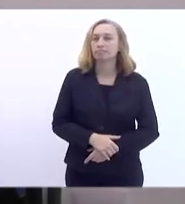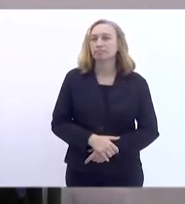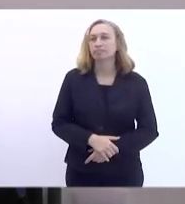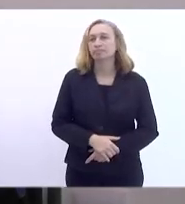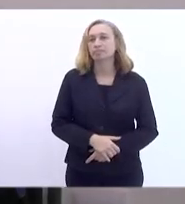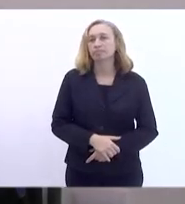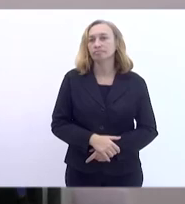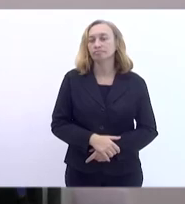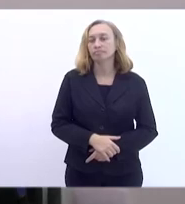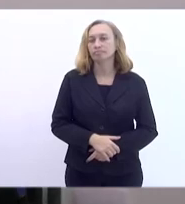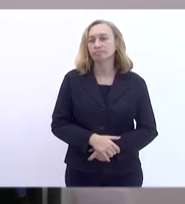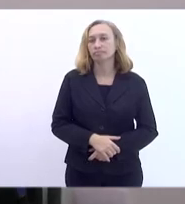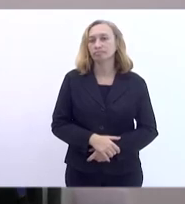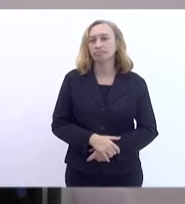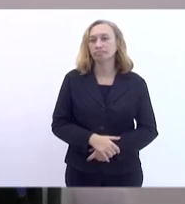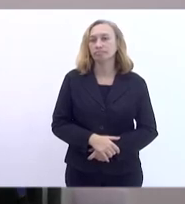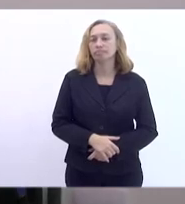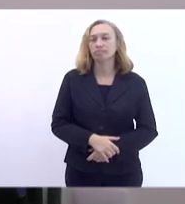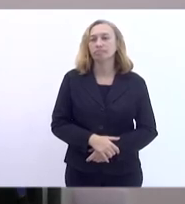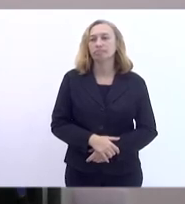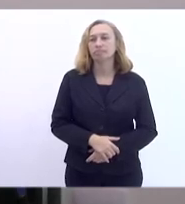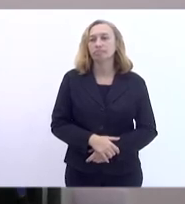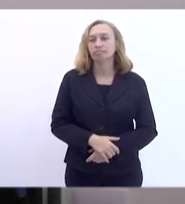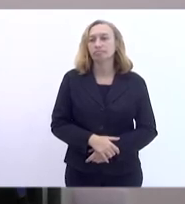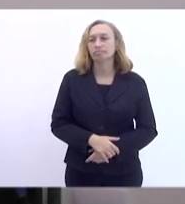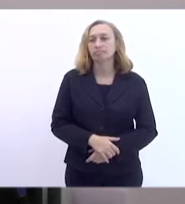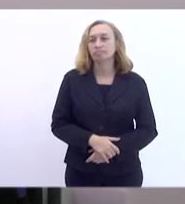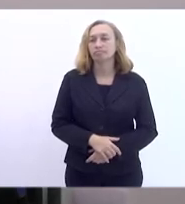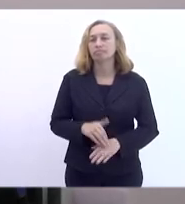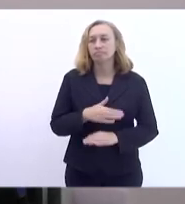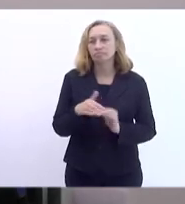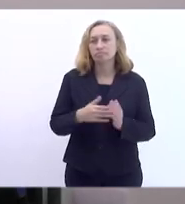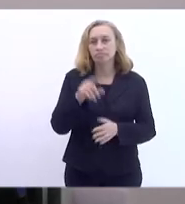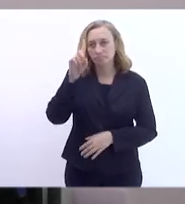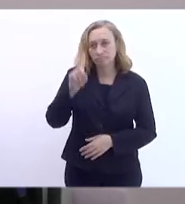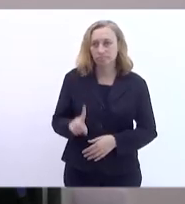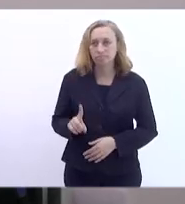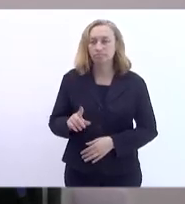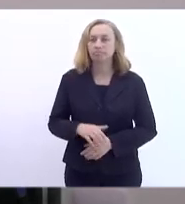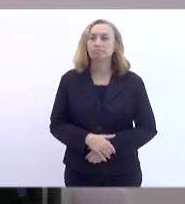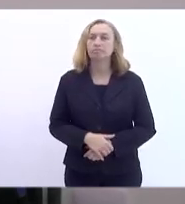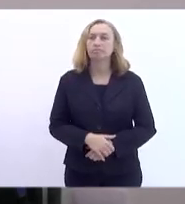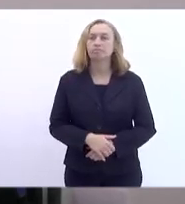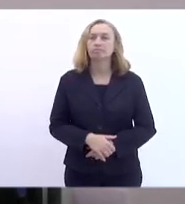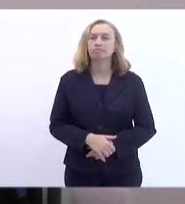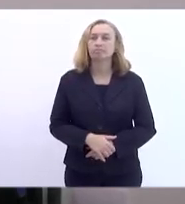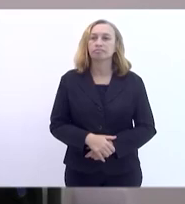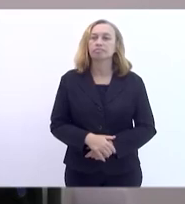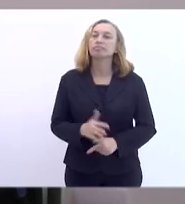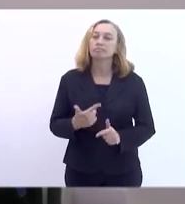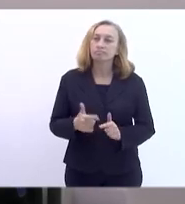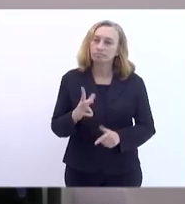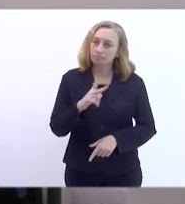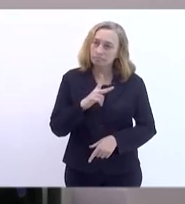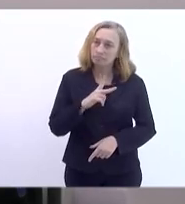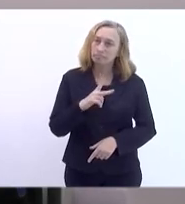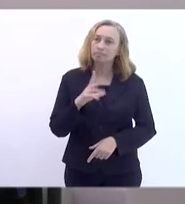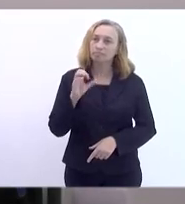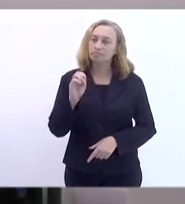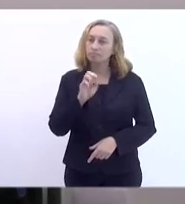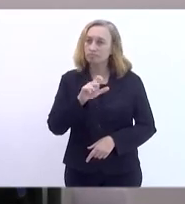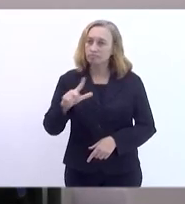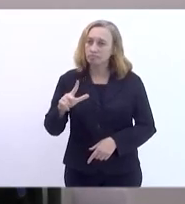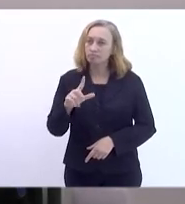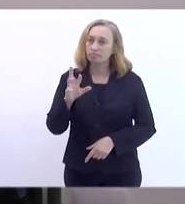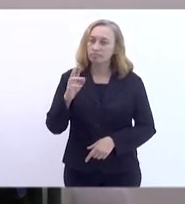não tem esse aqui o trabalho de toda a diretoria Coronel Carla e o próprio Coronel Henrique com a